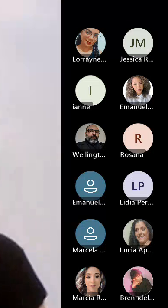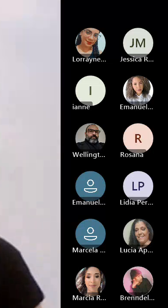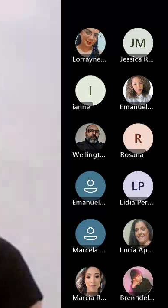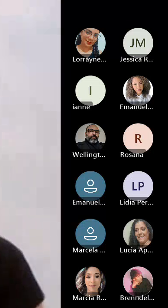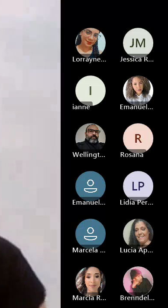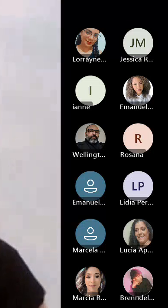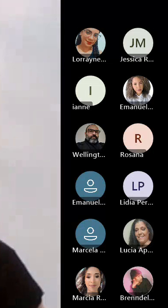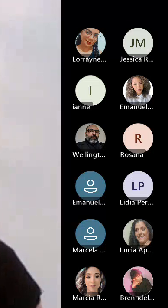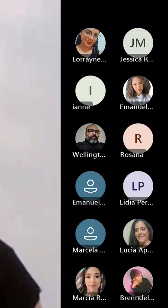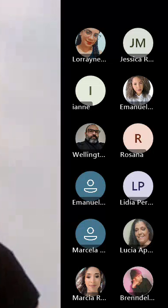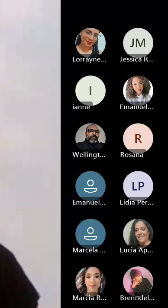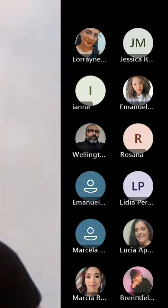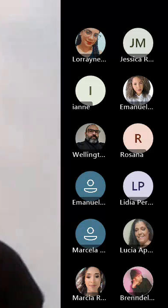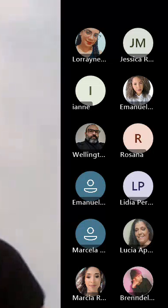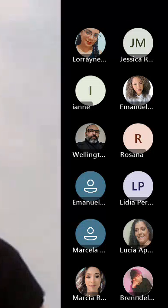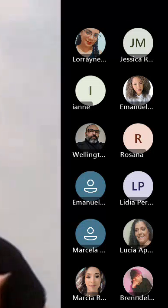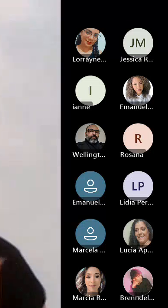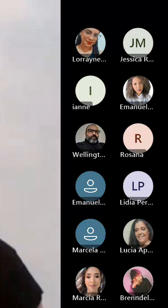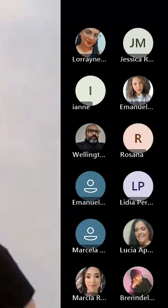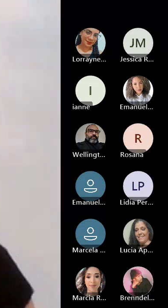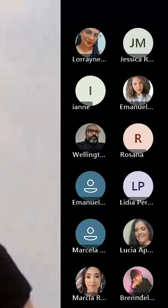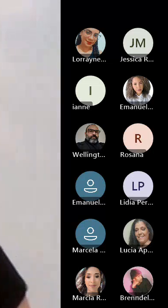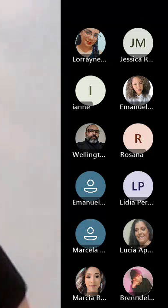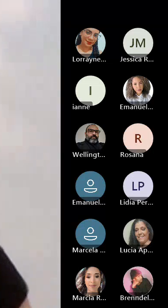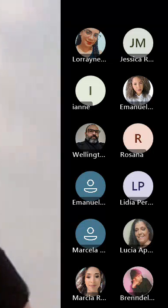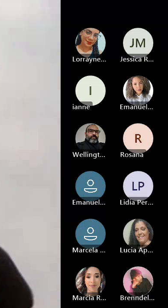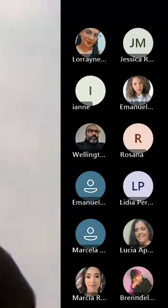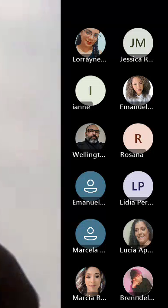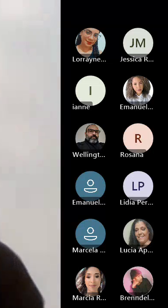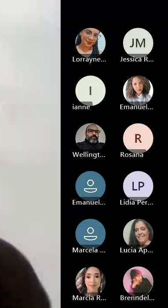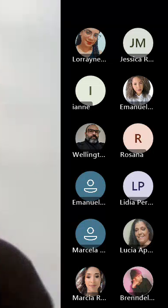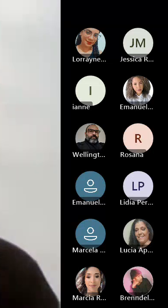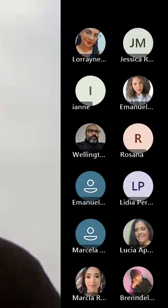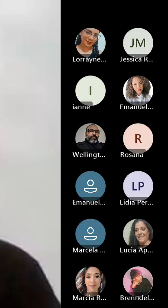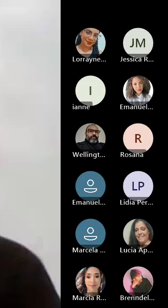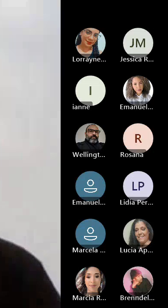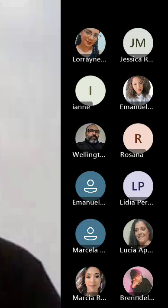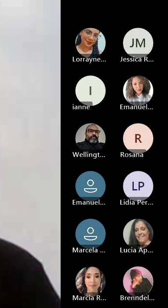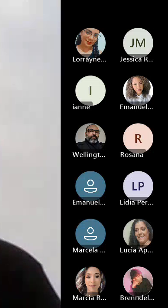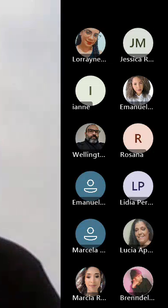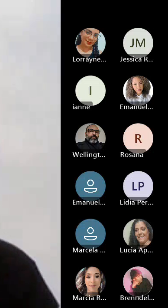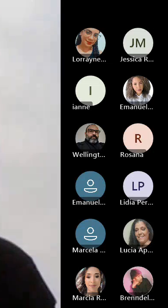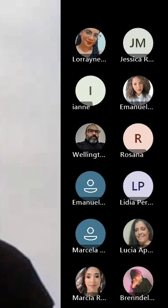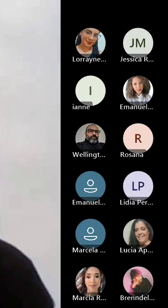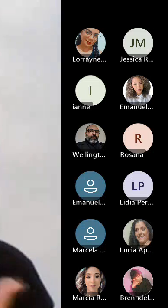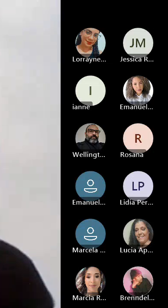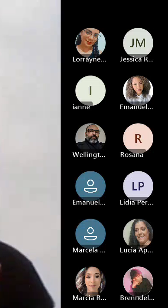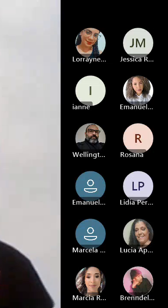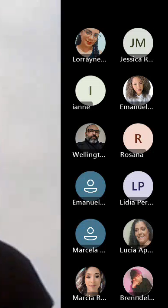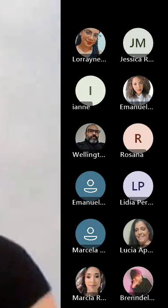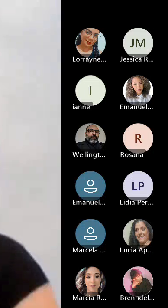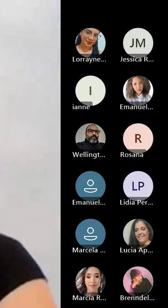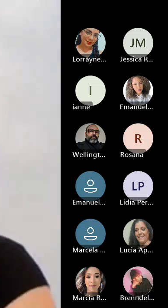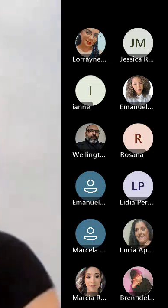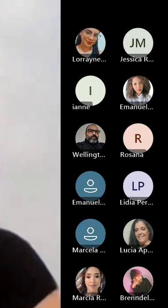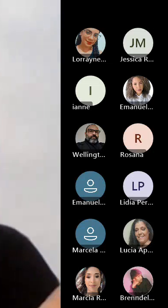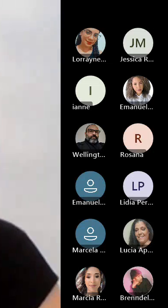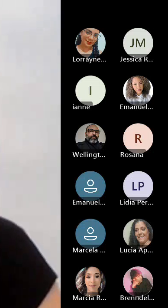alguns capítulos? Eu acho que é só o capítulo 1. Peraí que eu vou abrir ele aqui e te confirmo, tá? Tá,